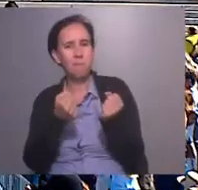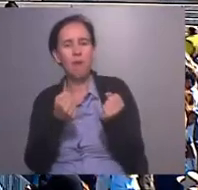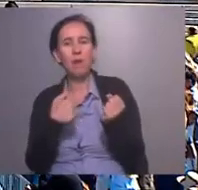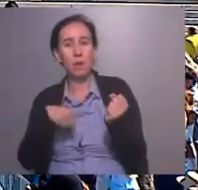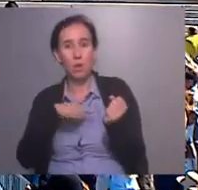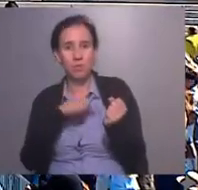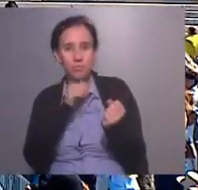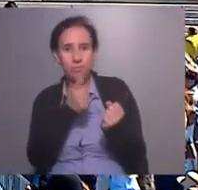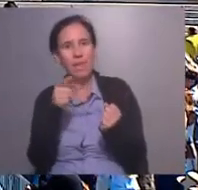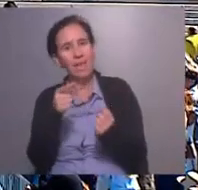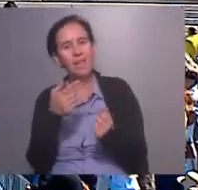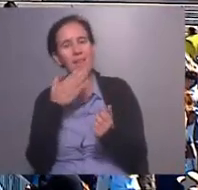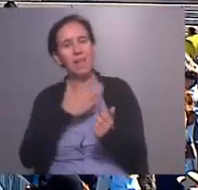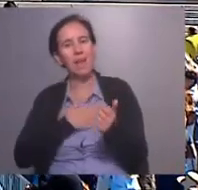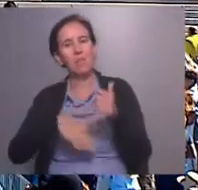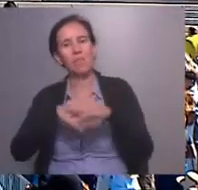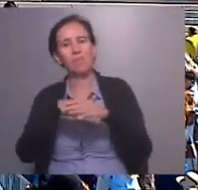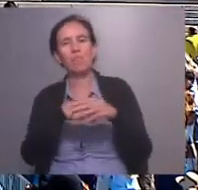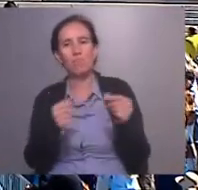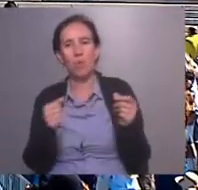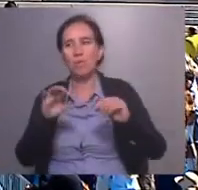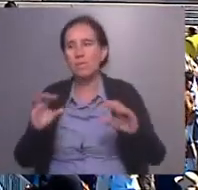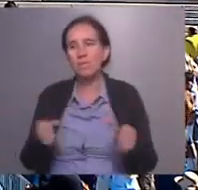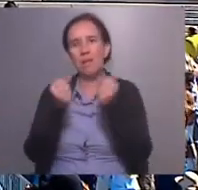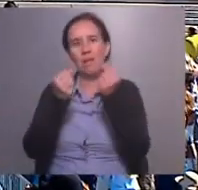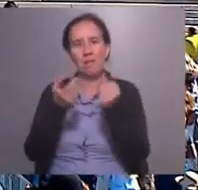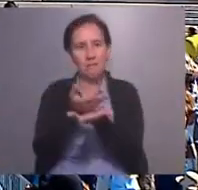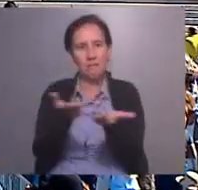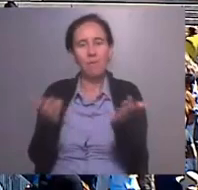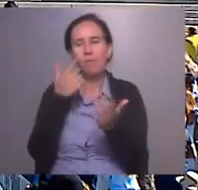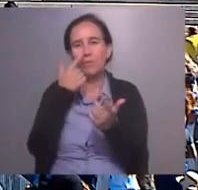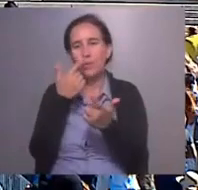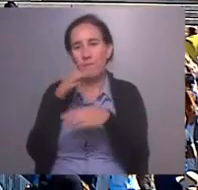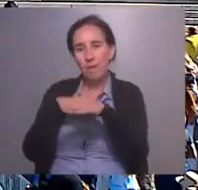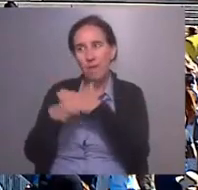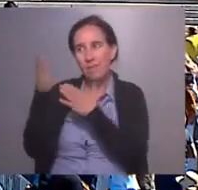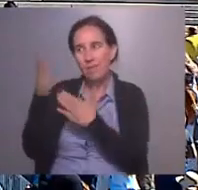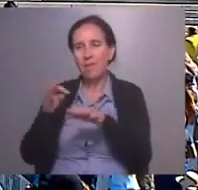que possamos ser salvos e anunciar a todos as suas maravilhas.